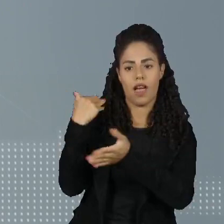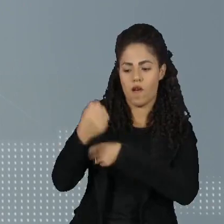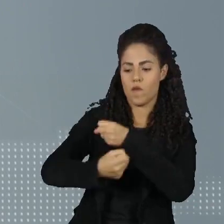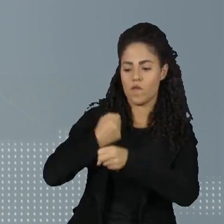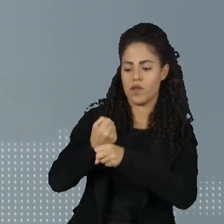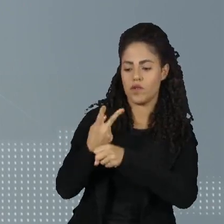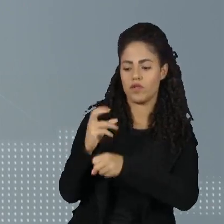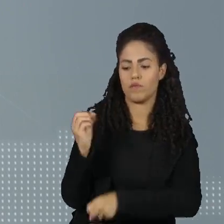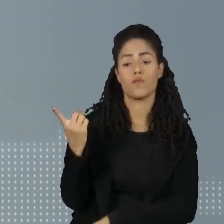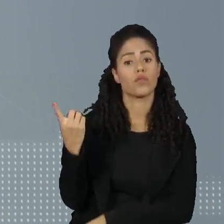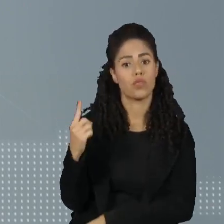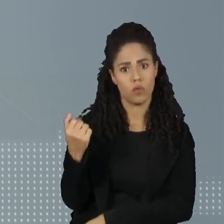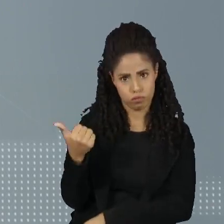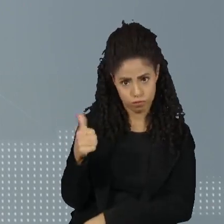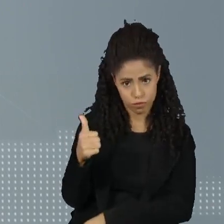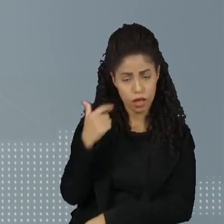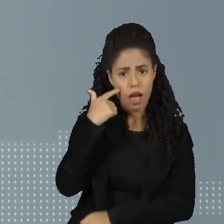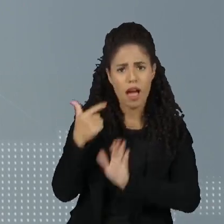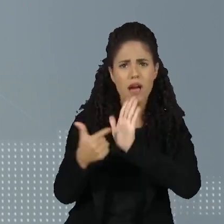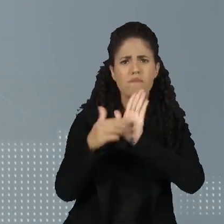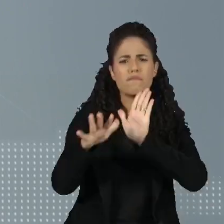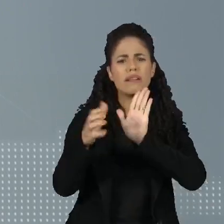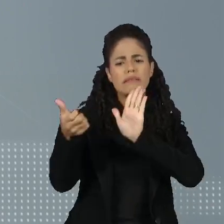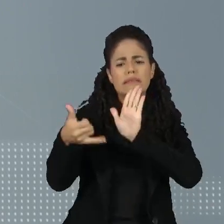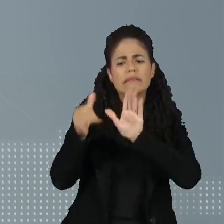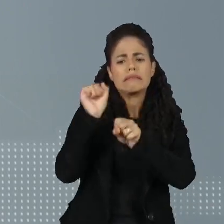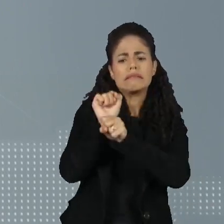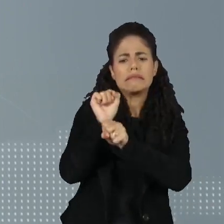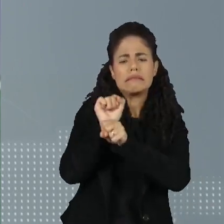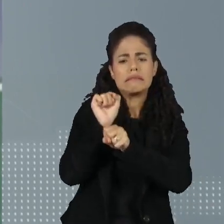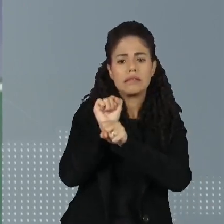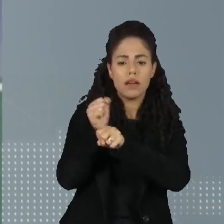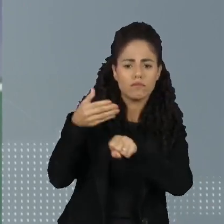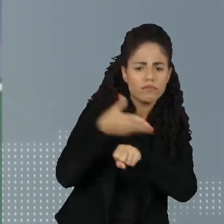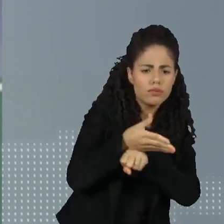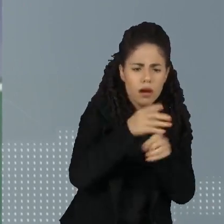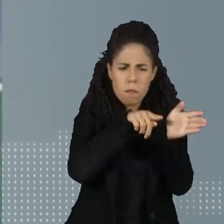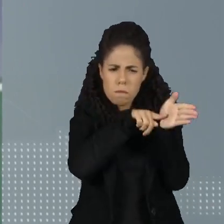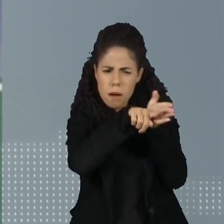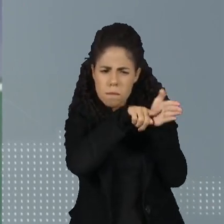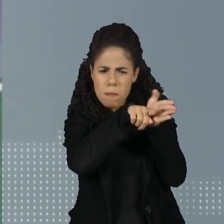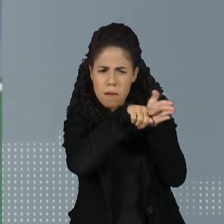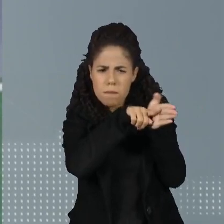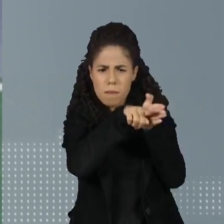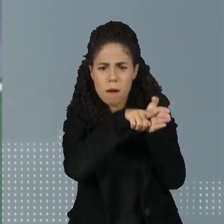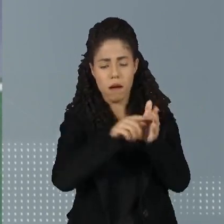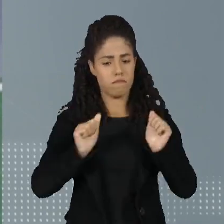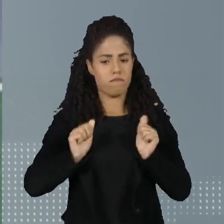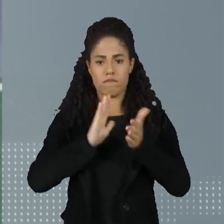a defesa do casal disse aguardar acesso ao inquérito e nega todas as acusações